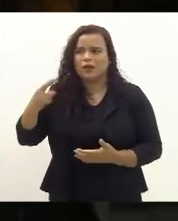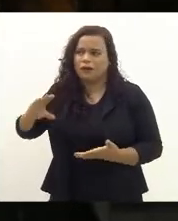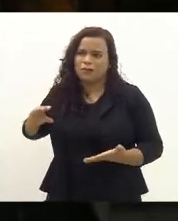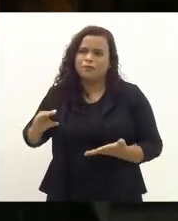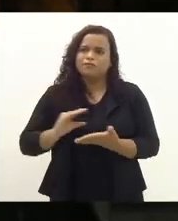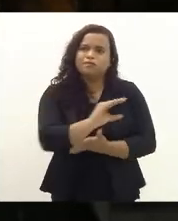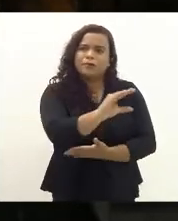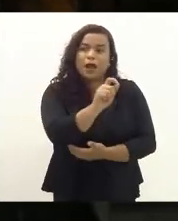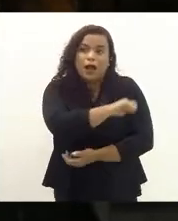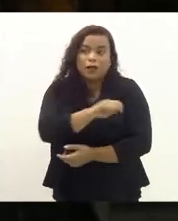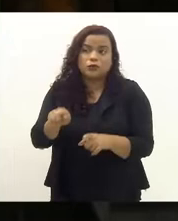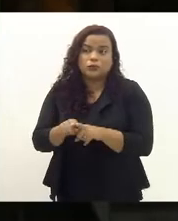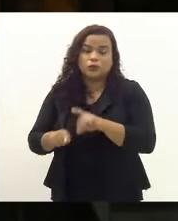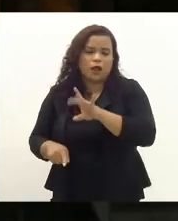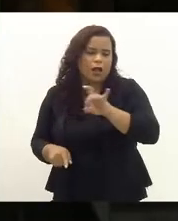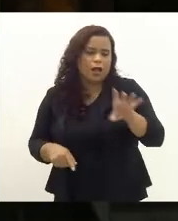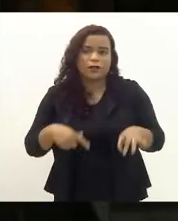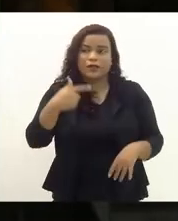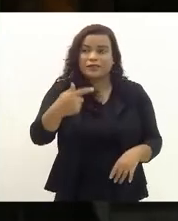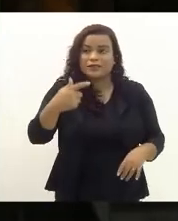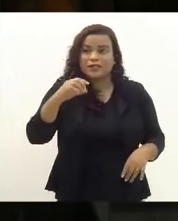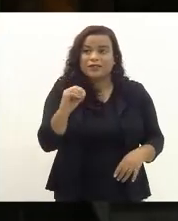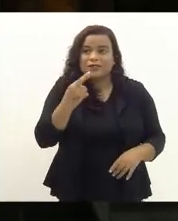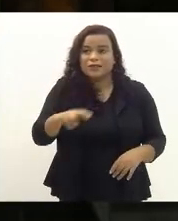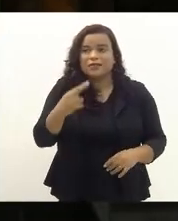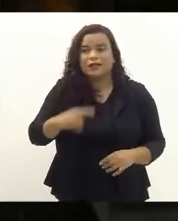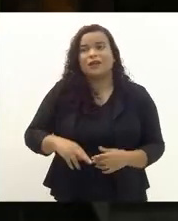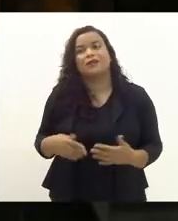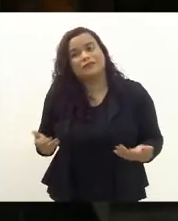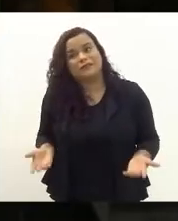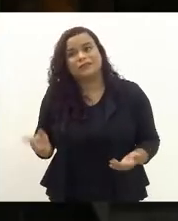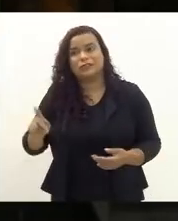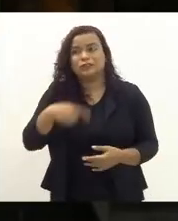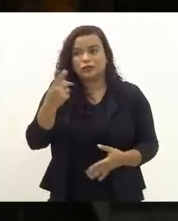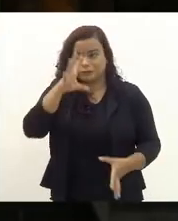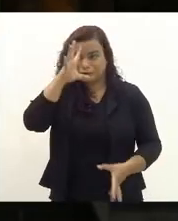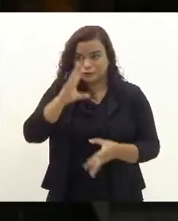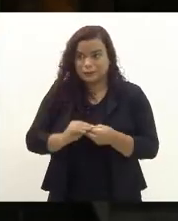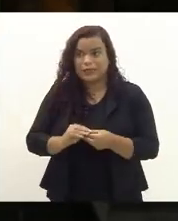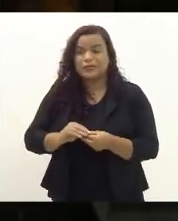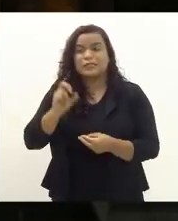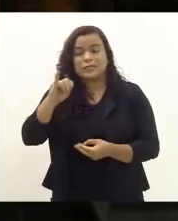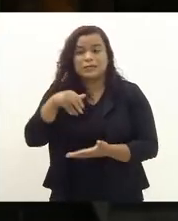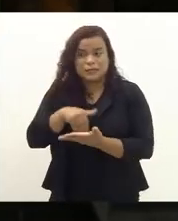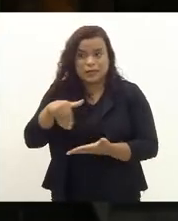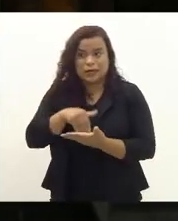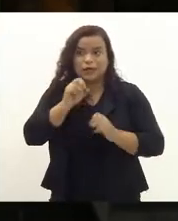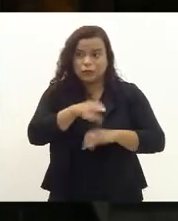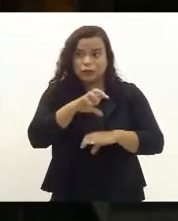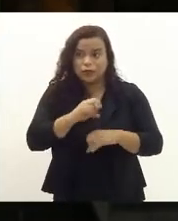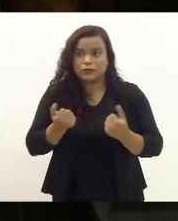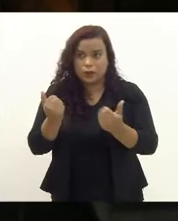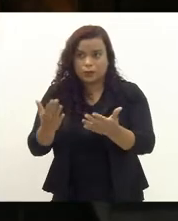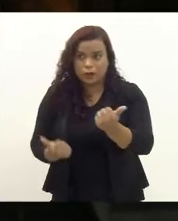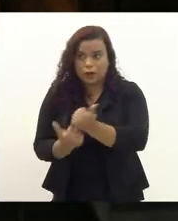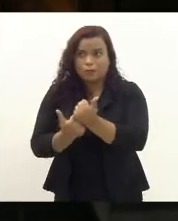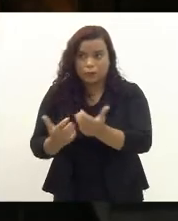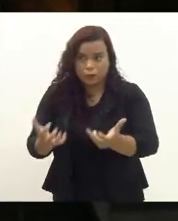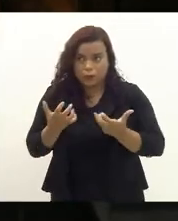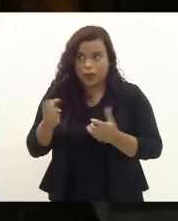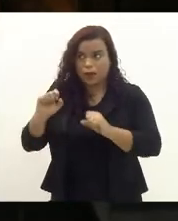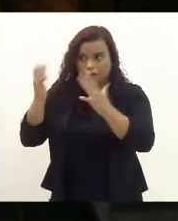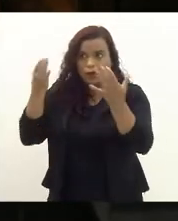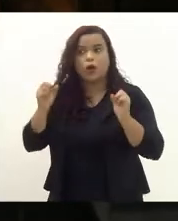cerca de setenta reais Esse é o que a gente entendeu que está cedo que queria dar um apoio a esse evento